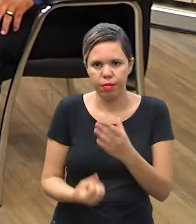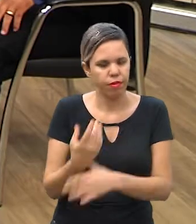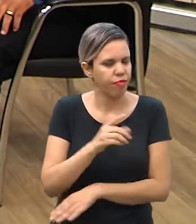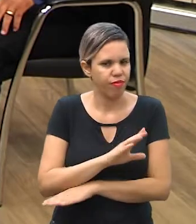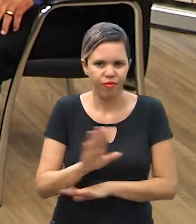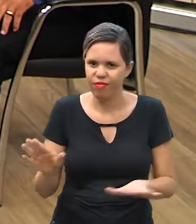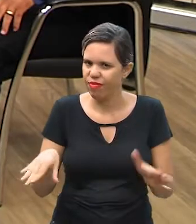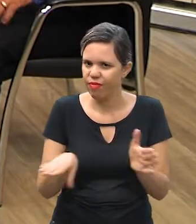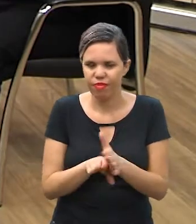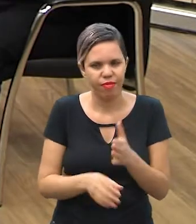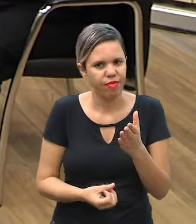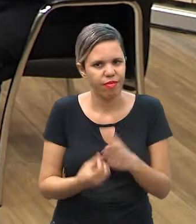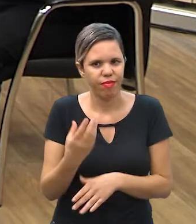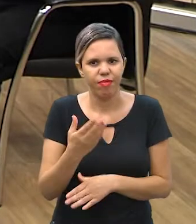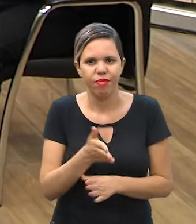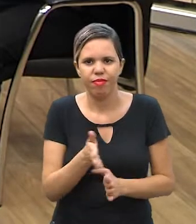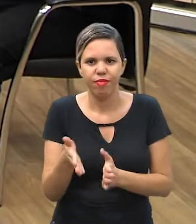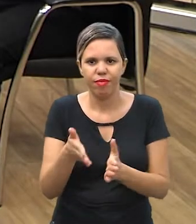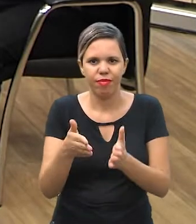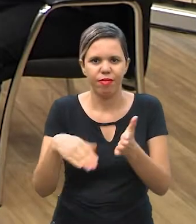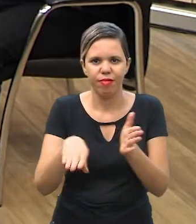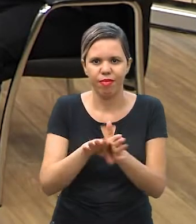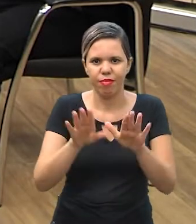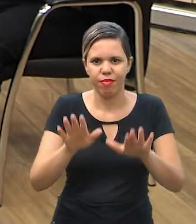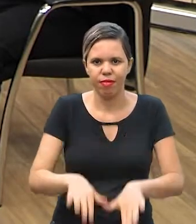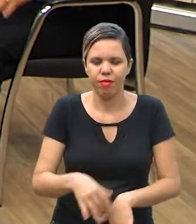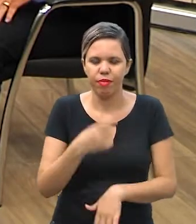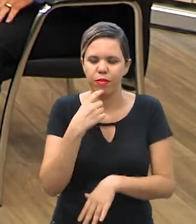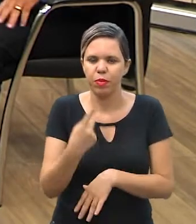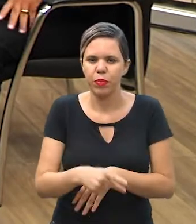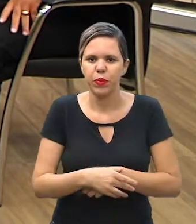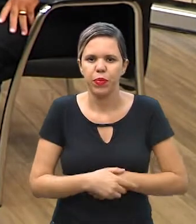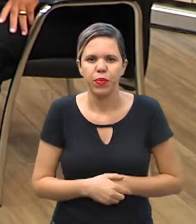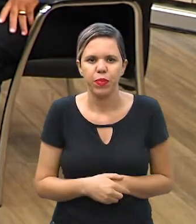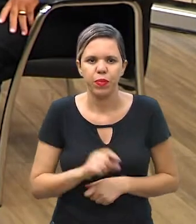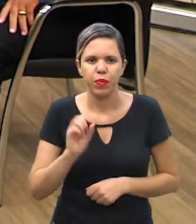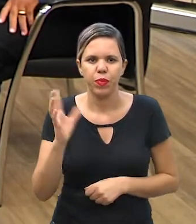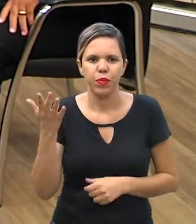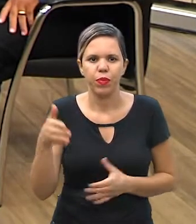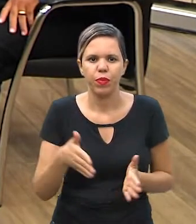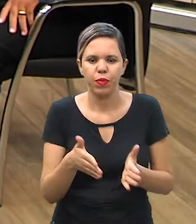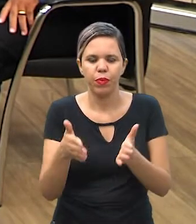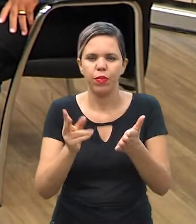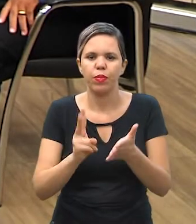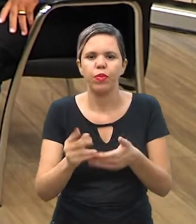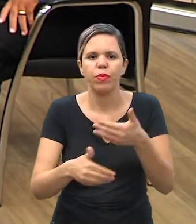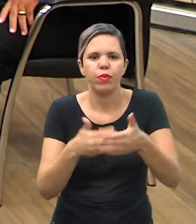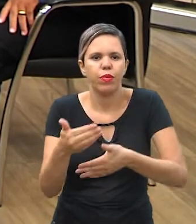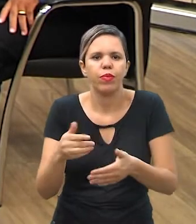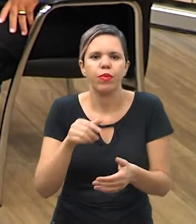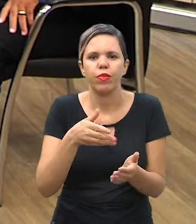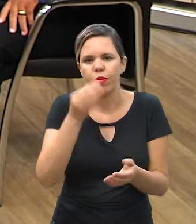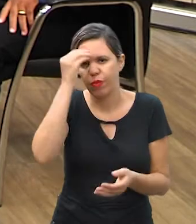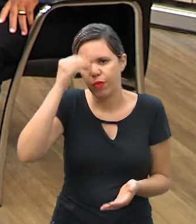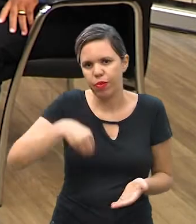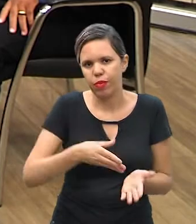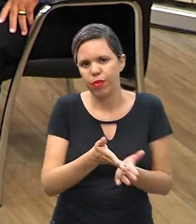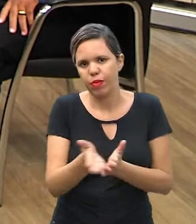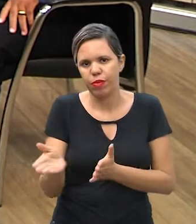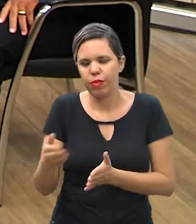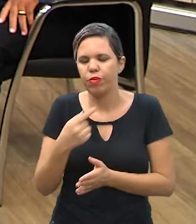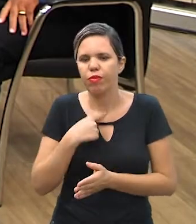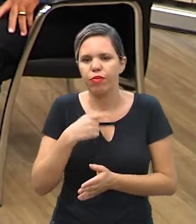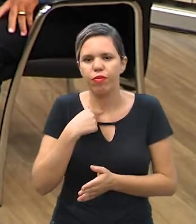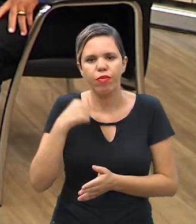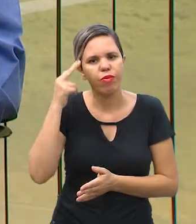aconteceu? Não chegou a acontecer, no meio do caminho. Parou em Campinas. Parou em Campinas. E o que aconteceu nesse meio do caminho que você desistiu desse sonho